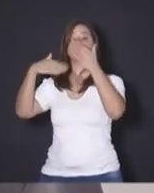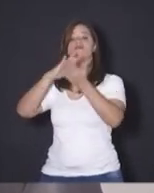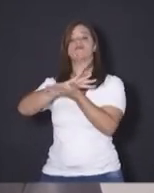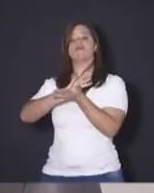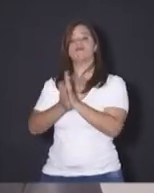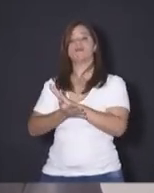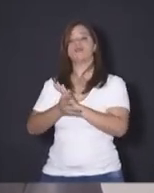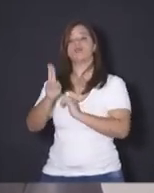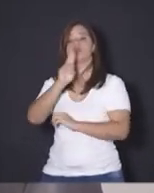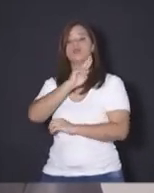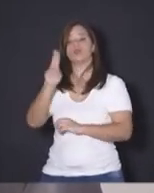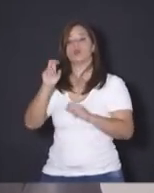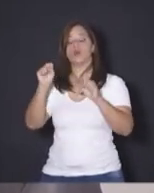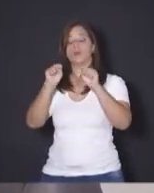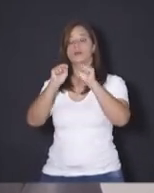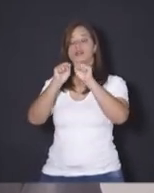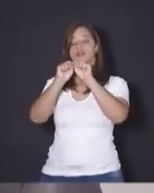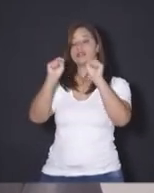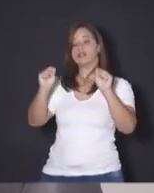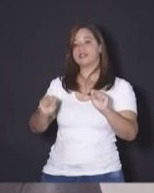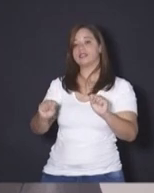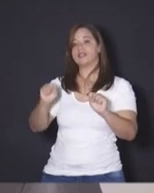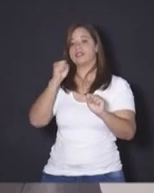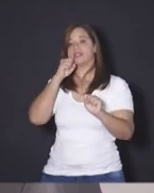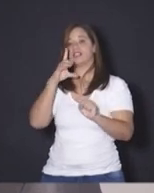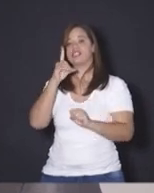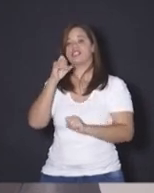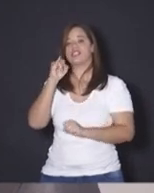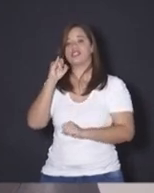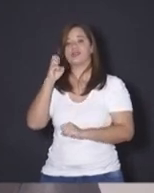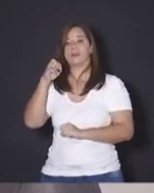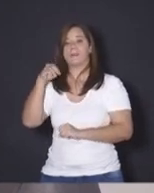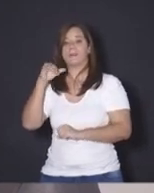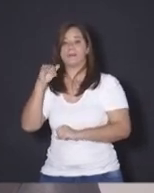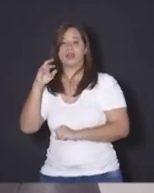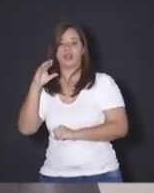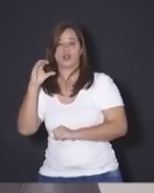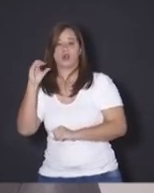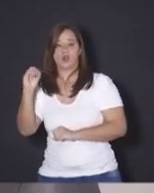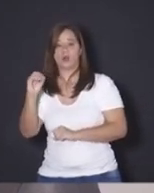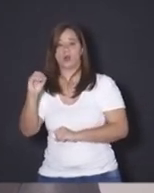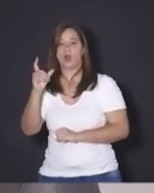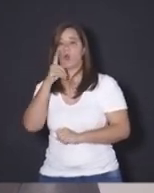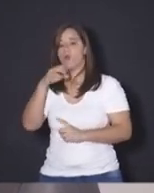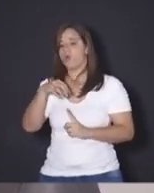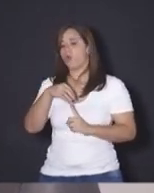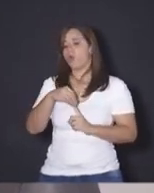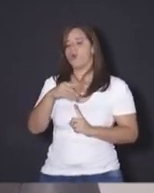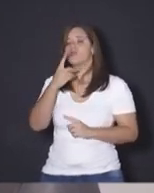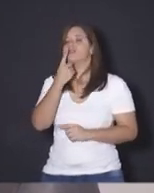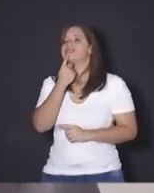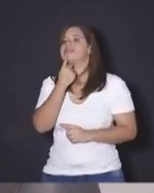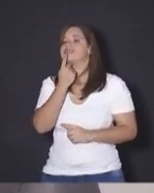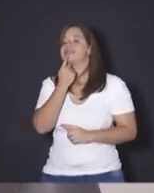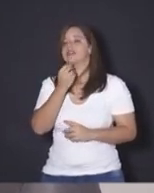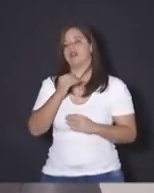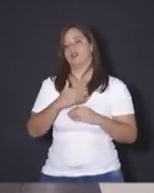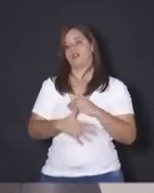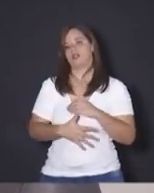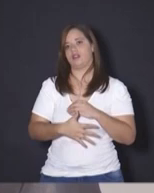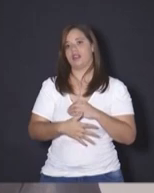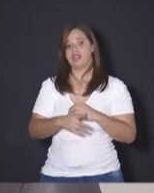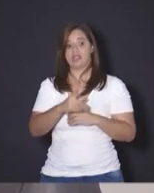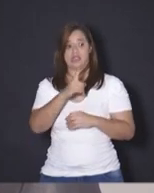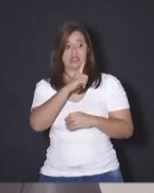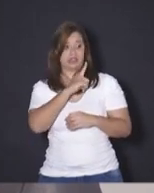chamamos de ti sêmen iii mícron baseado no universo conta de sangue basta você